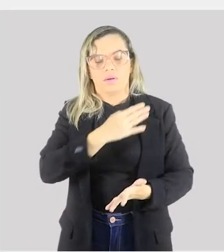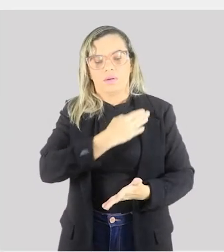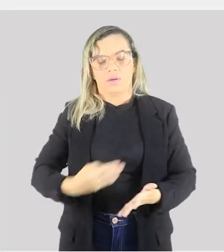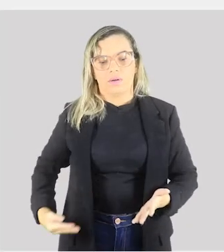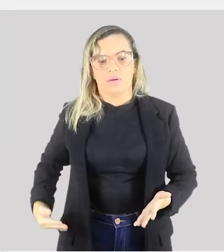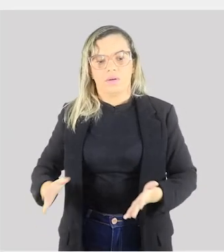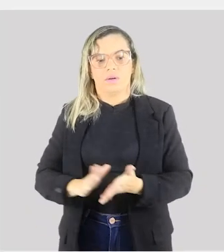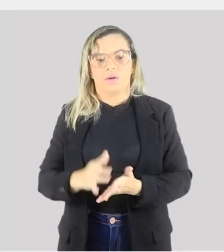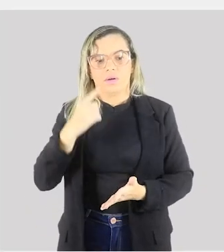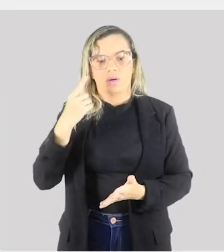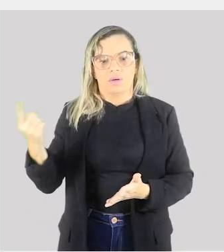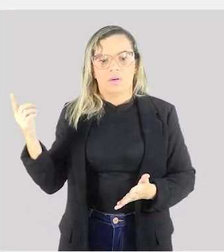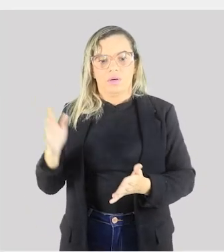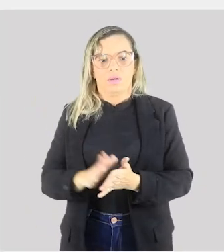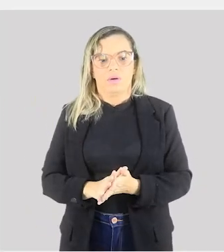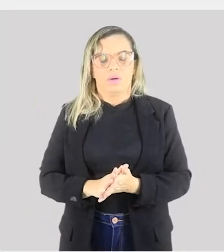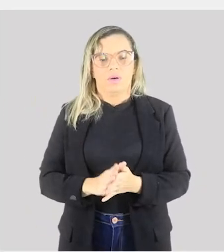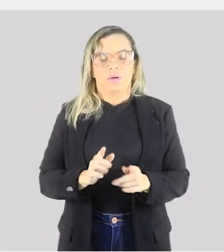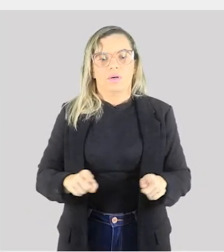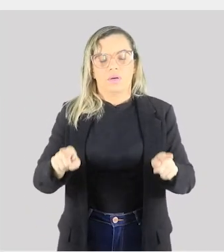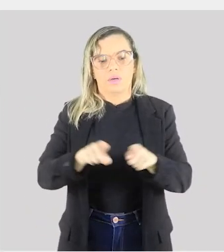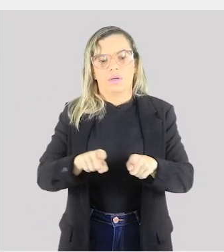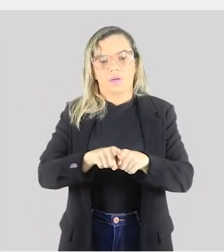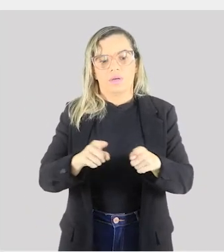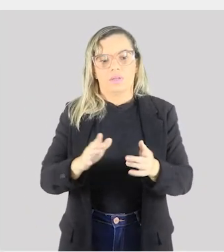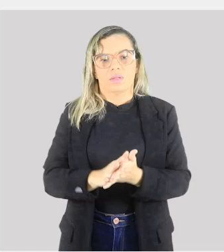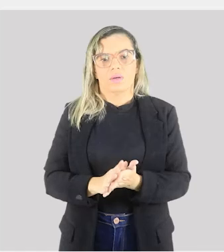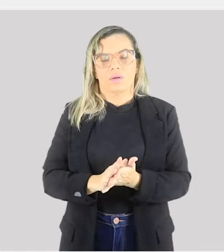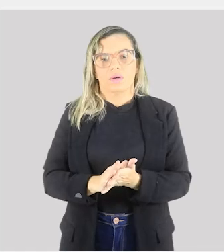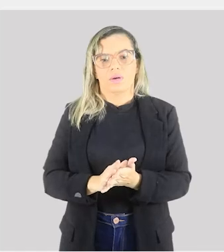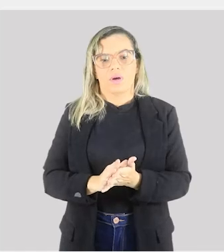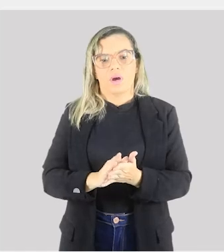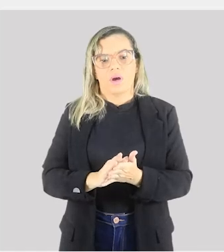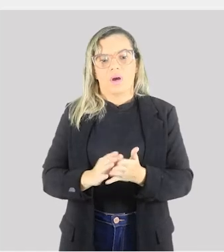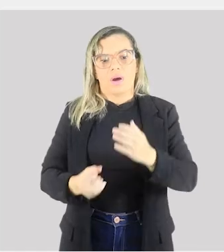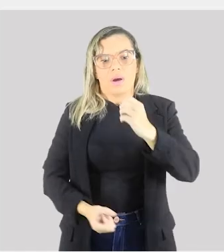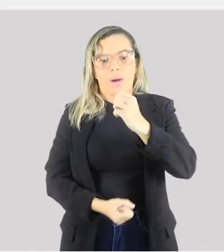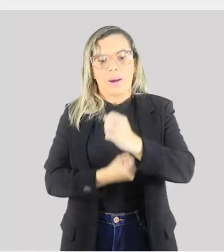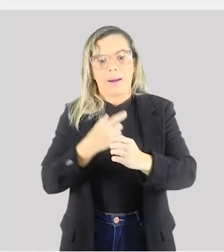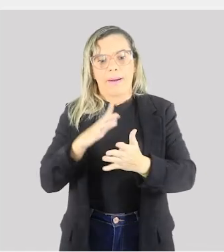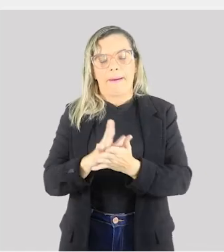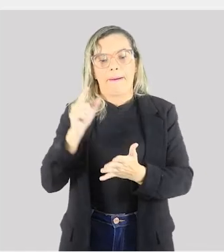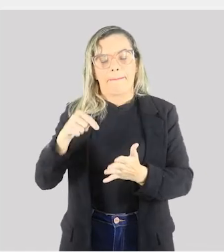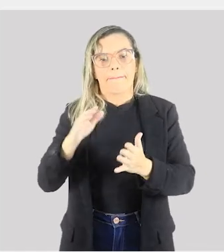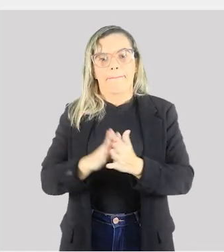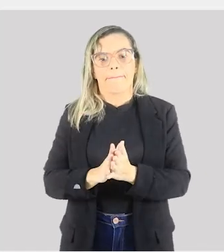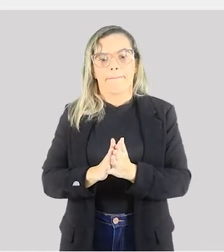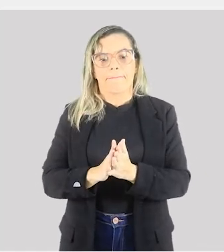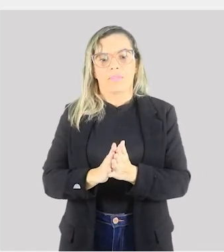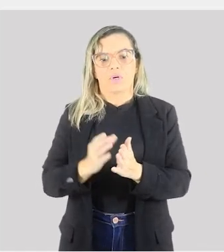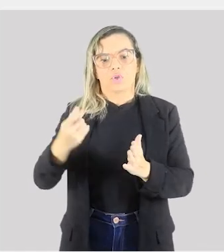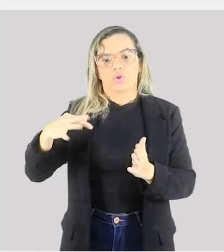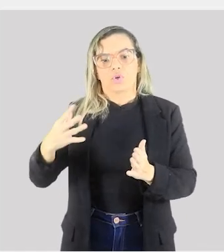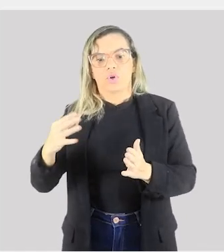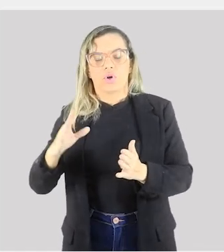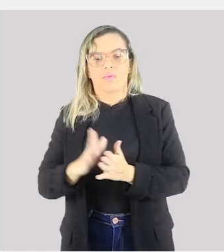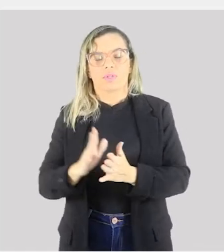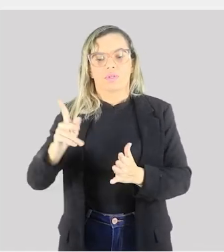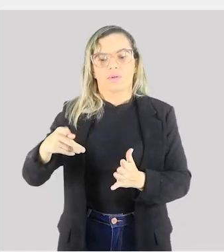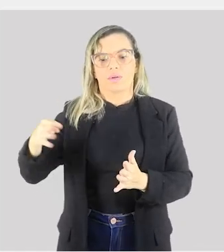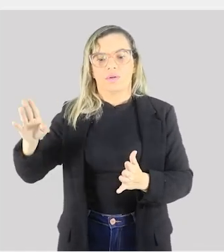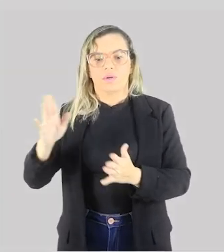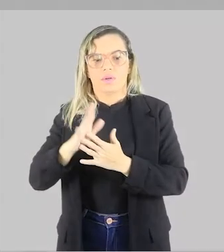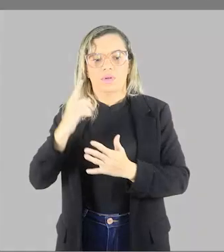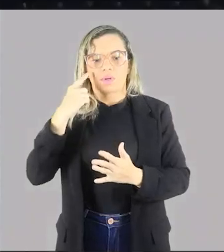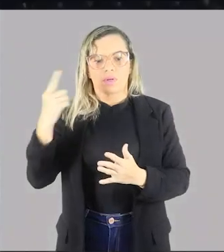Lesão aos cofres públicos e dilapidação do patrimônio nacional também se adequa absolutamente à improbidade administrativa, à